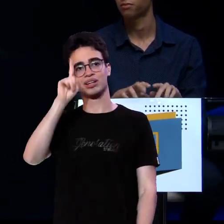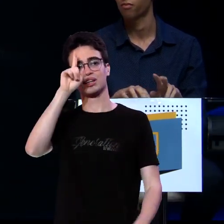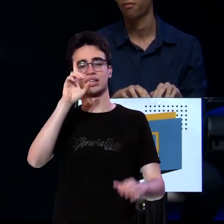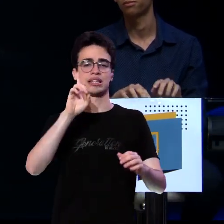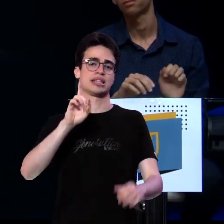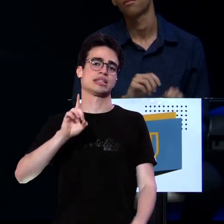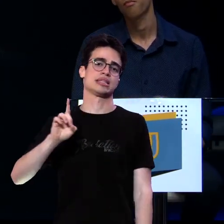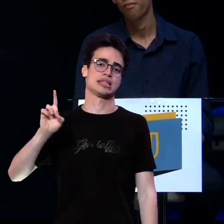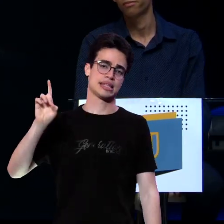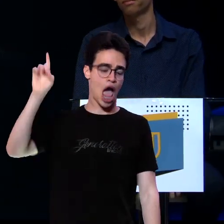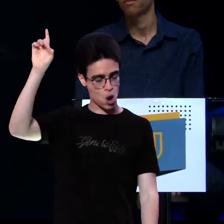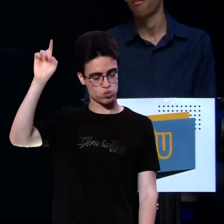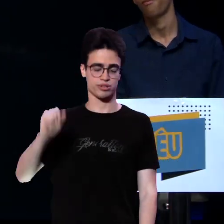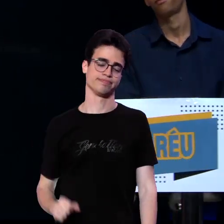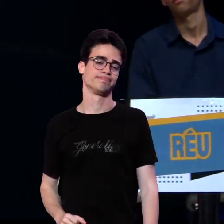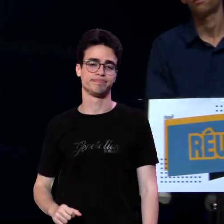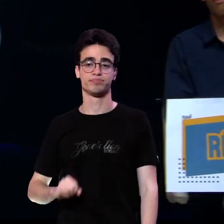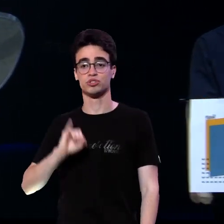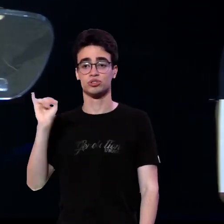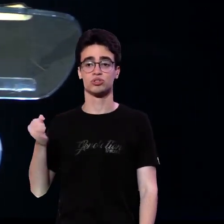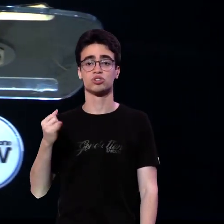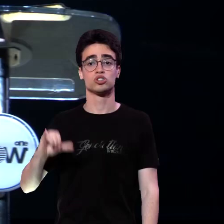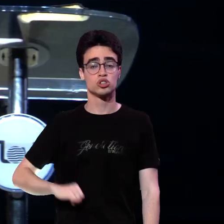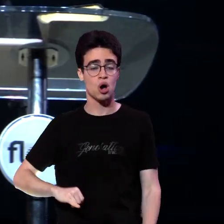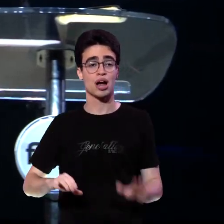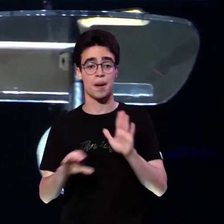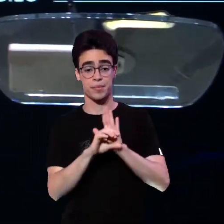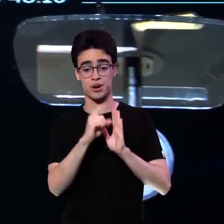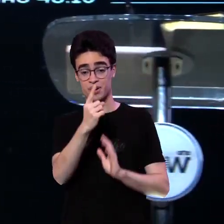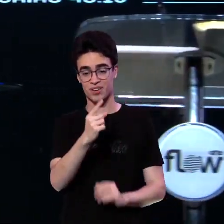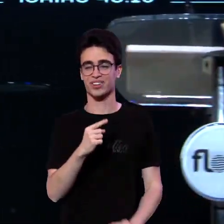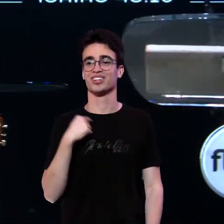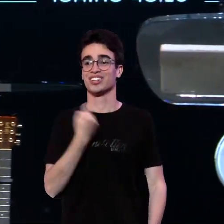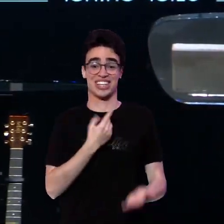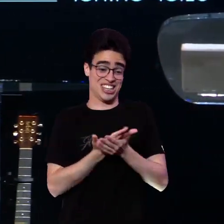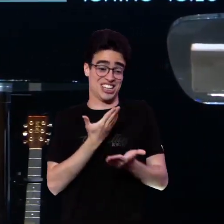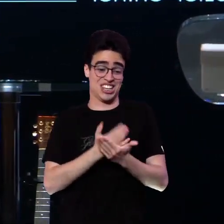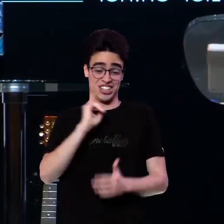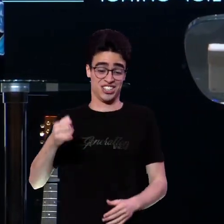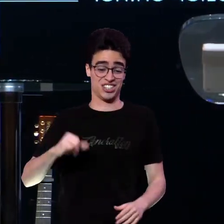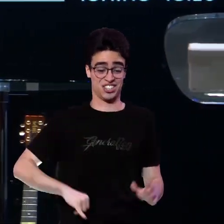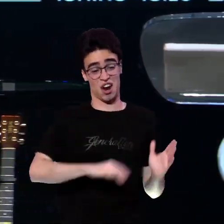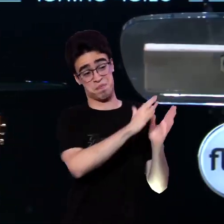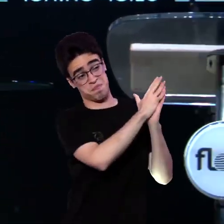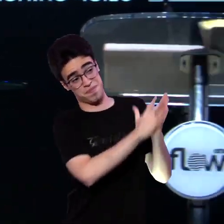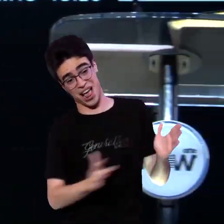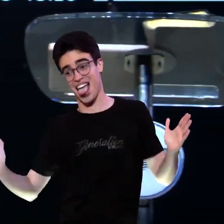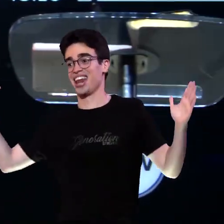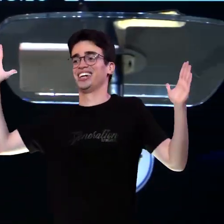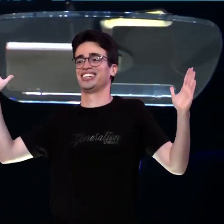Abre aí em Jó capítulo 1. Hoje a gente vai estudar o livro de Jó inteiro.